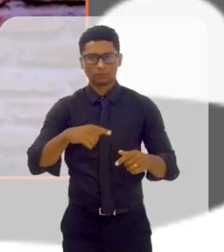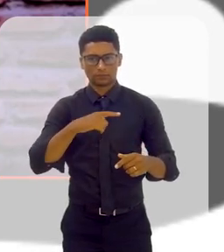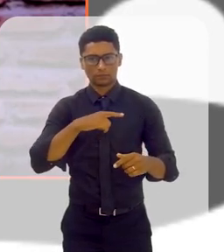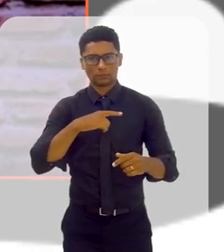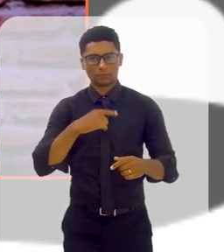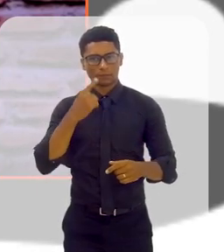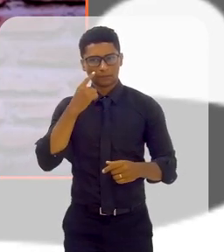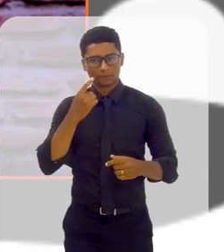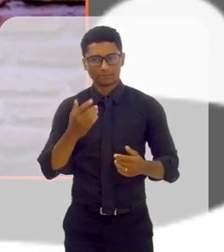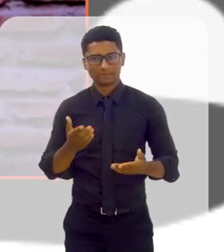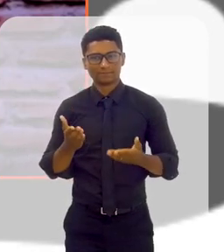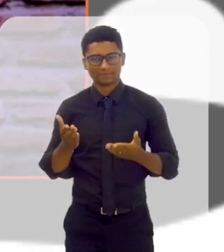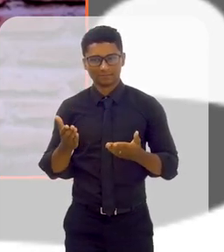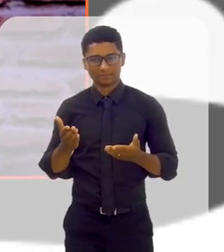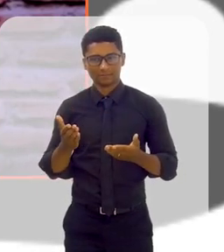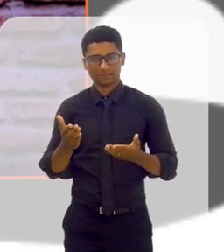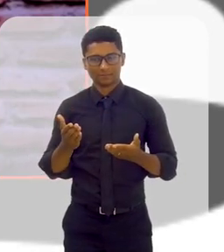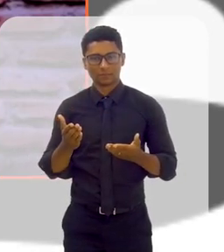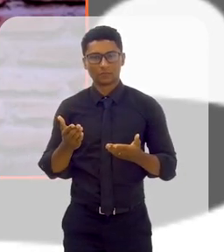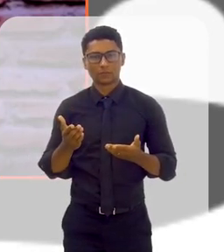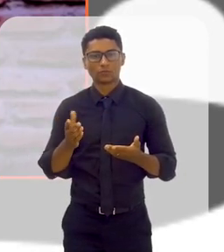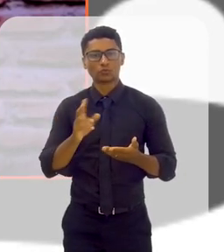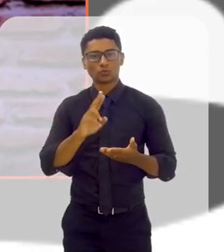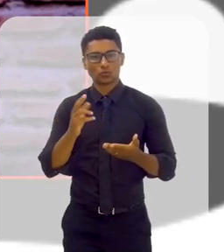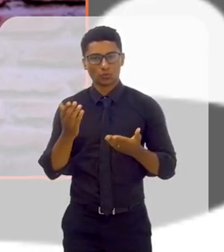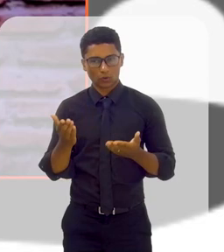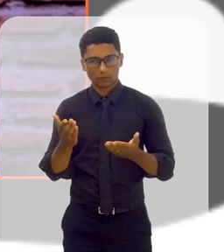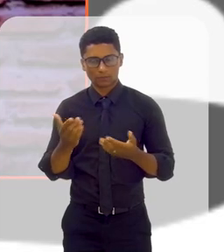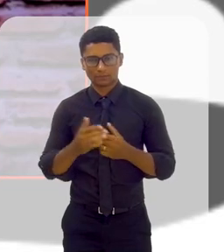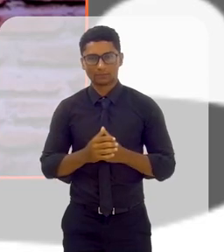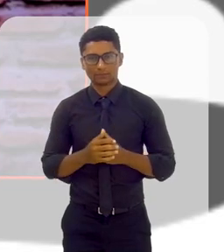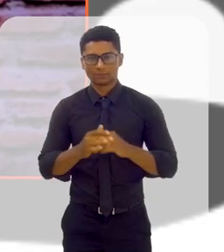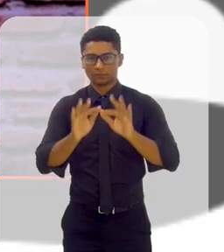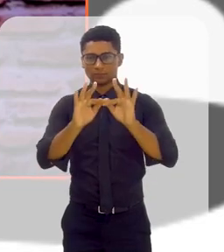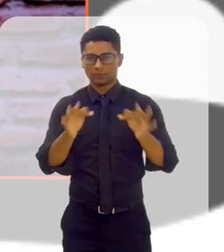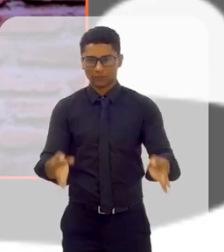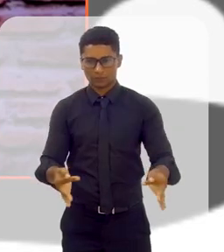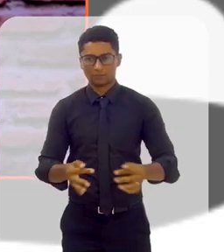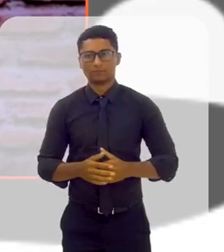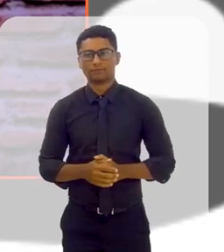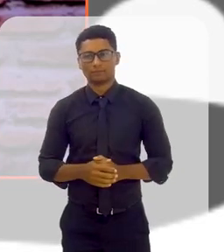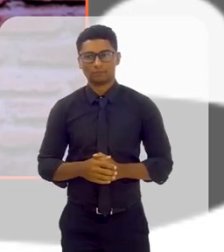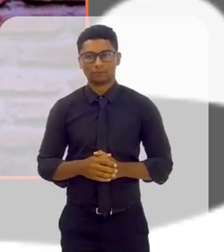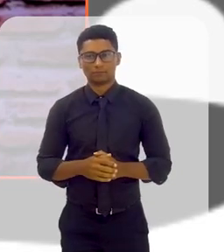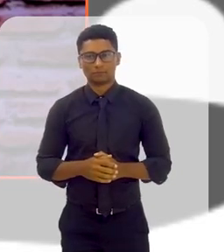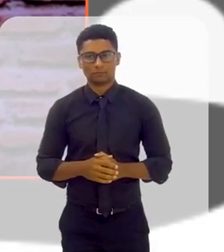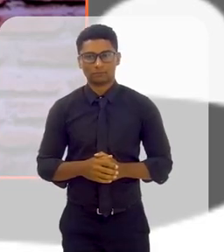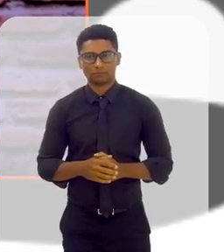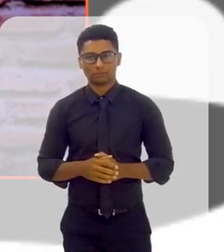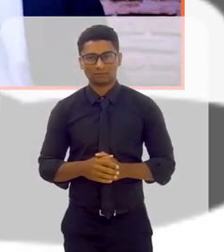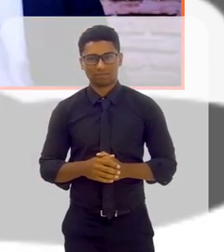aberto no Linkedin meu LinkedIn é Marcelo Souza bem simples